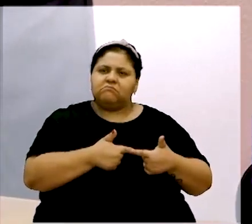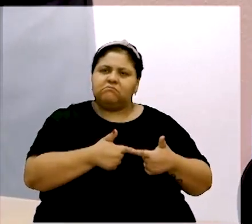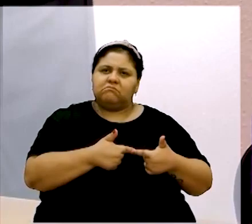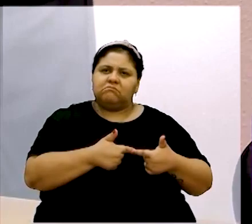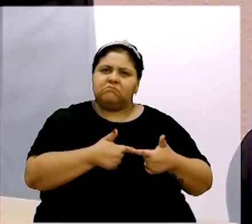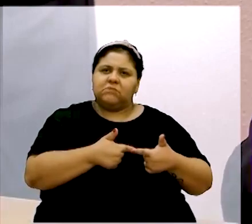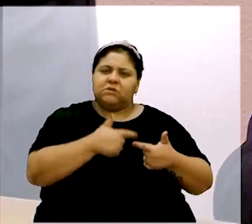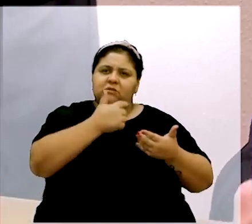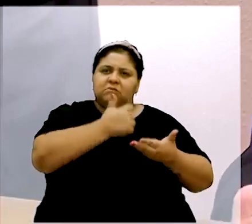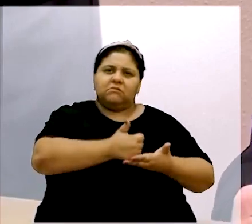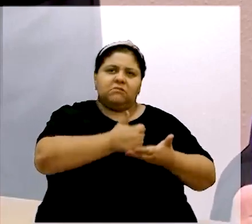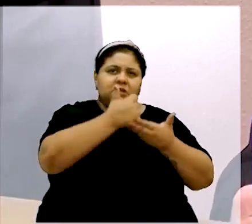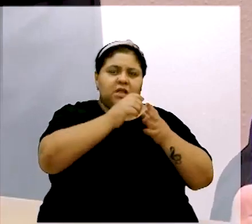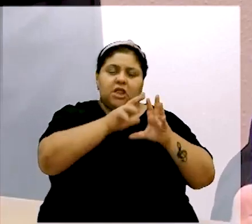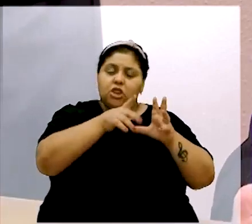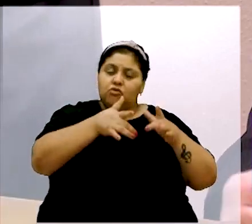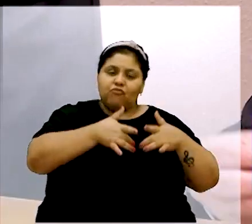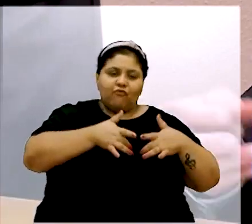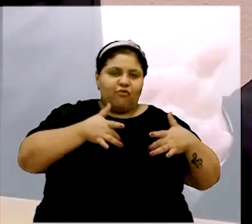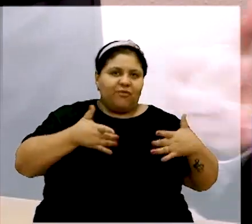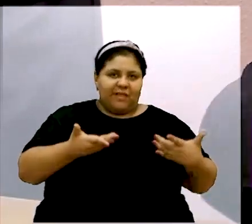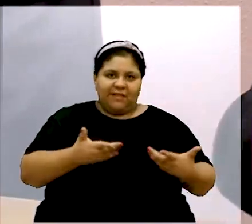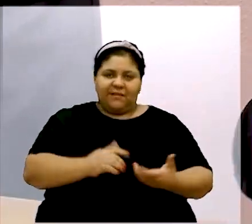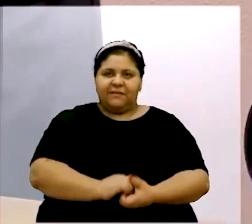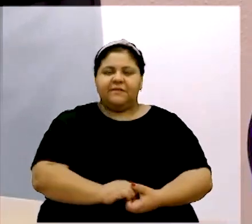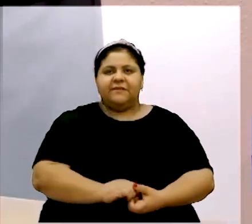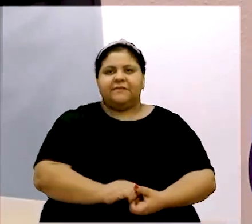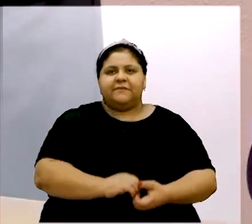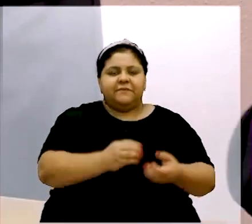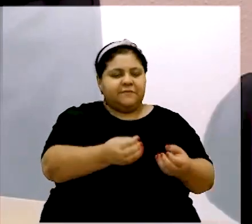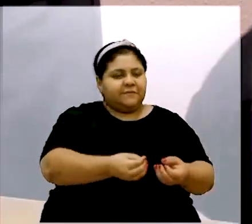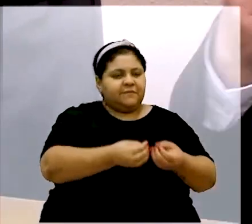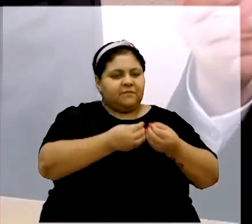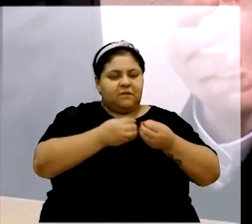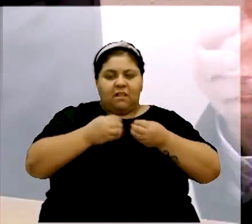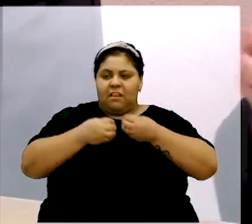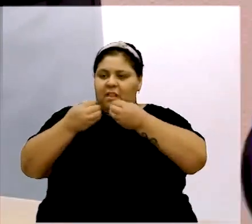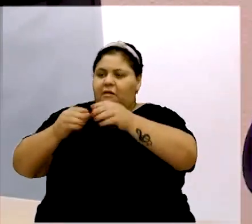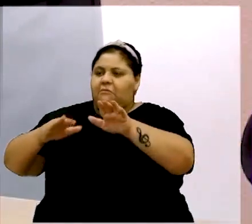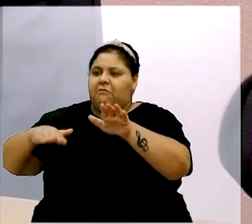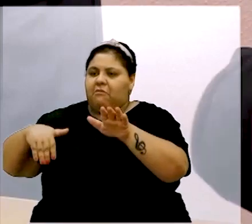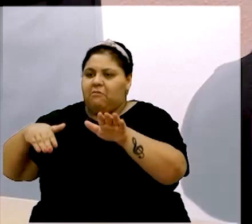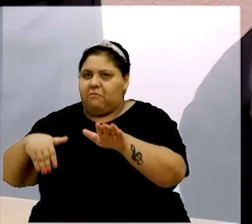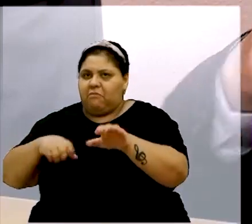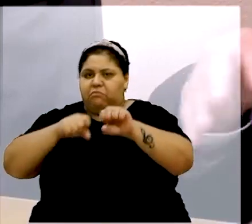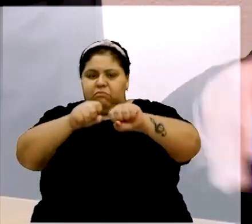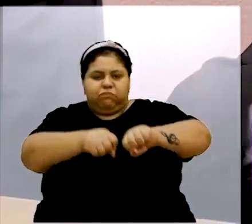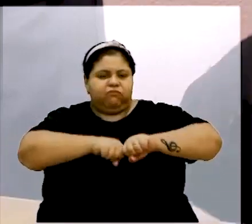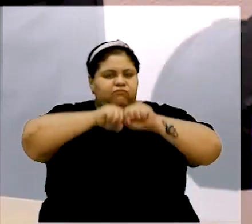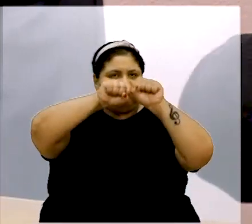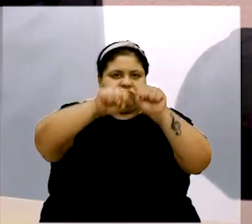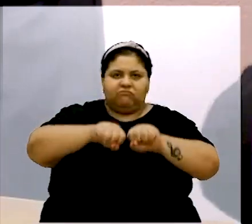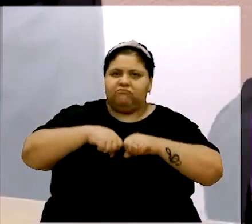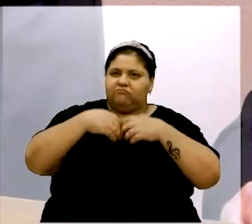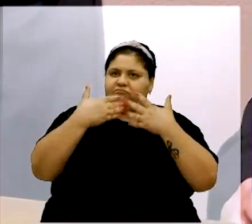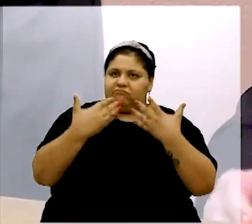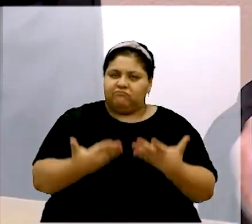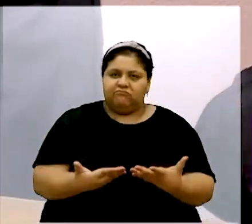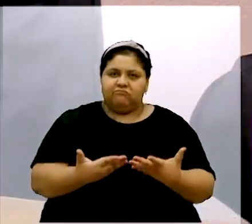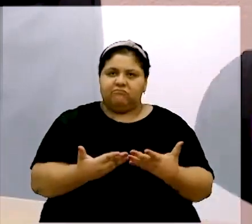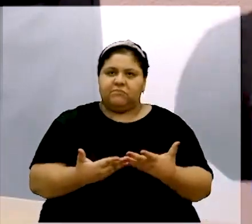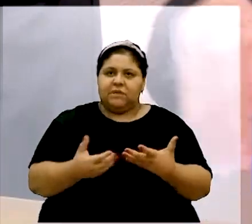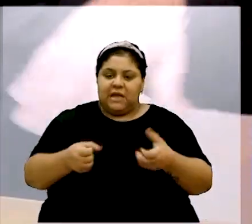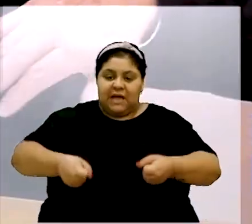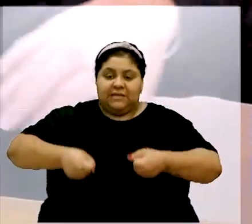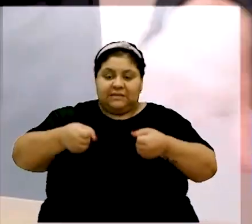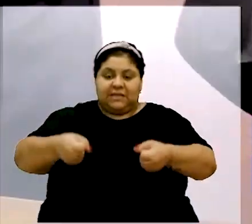dando apoio, é tudo voluntários. Né? Então, recebe, leva para o mar, vai de caiaque, vai daquelas cadeiras